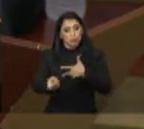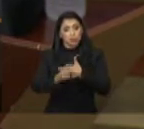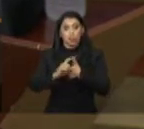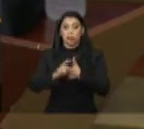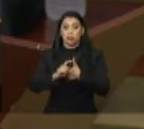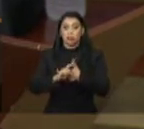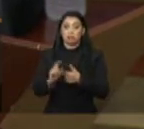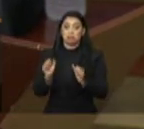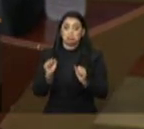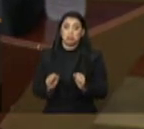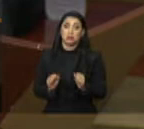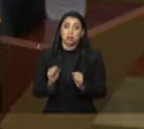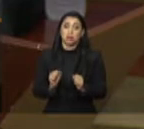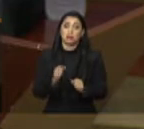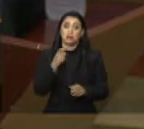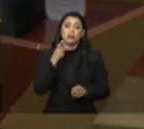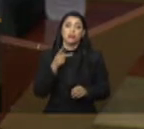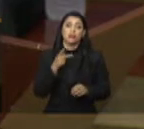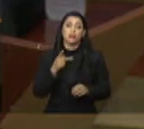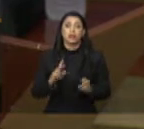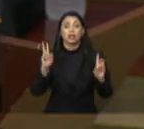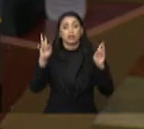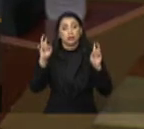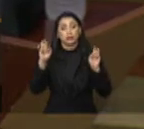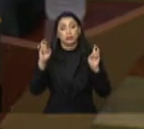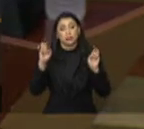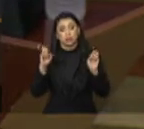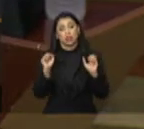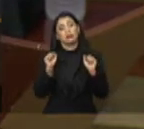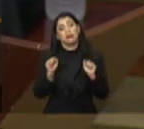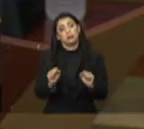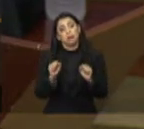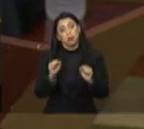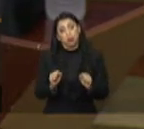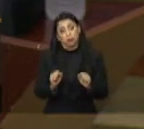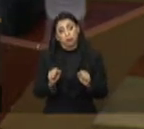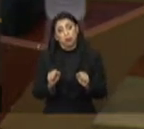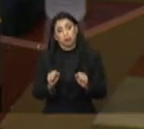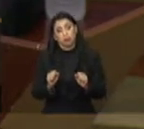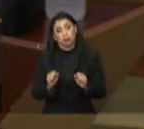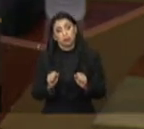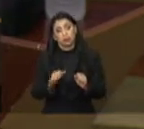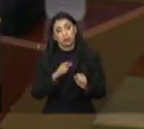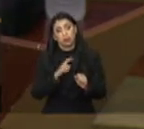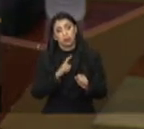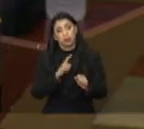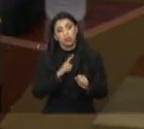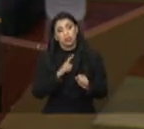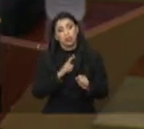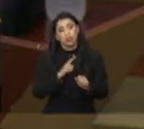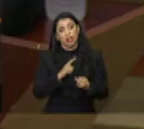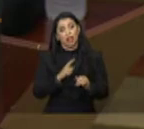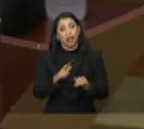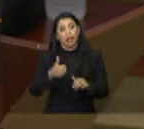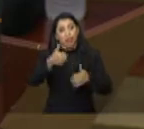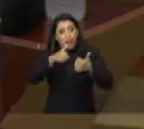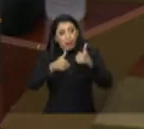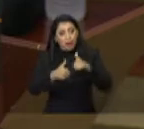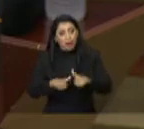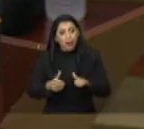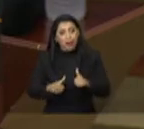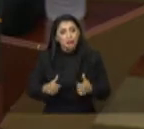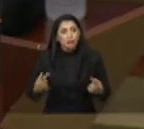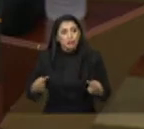pode-se falar seguramente que a matéria em questão Pode reclamar exames de proporcionalidade em